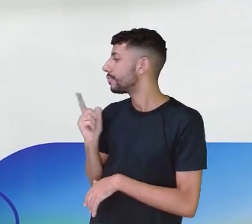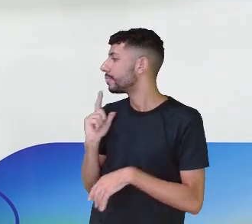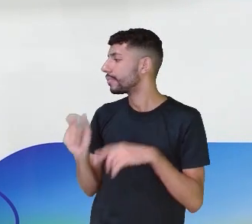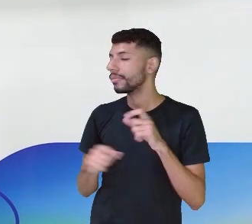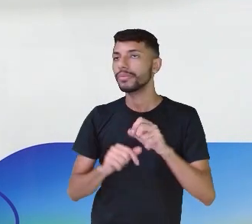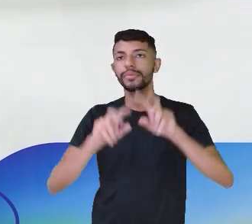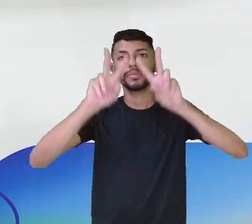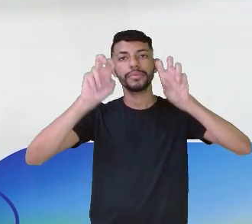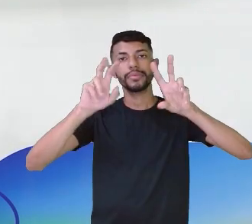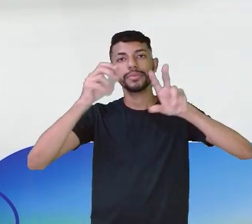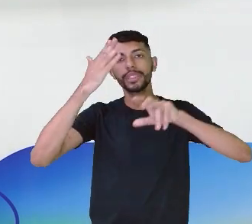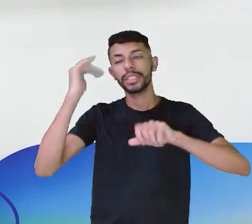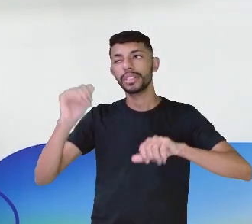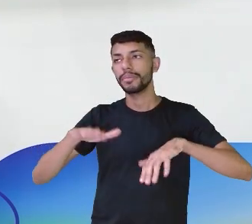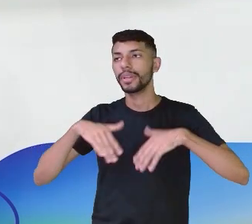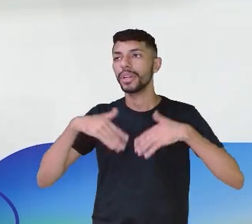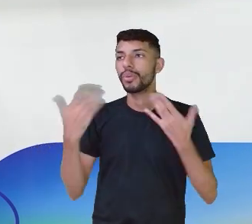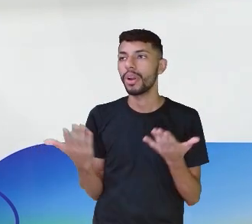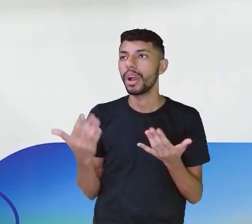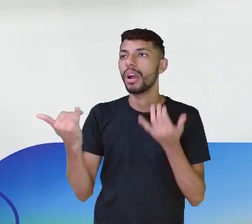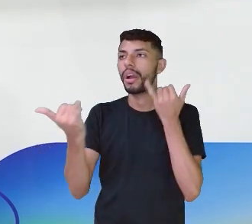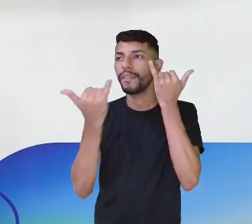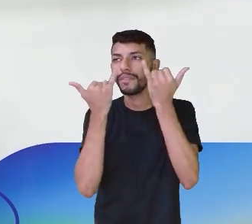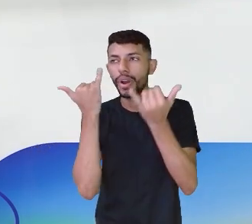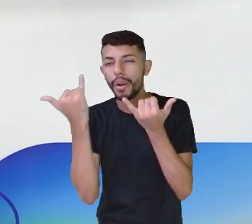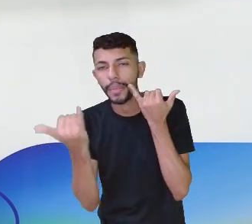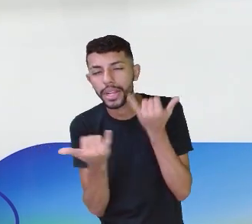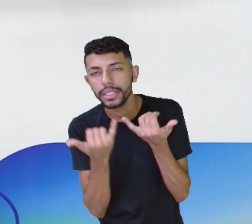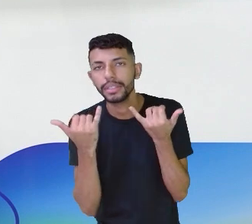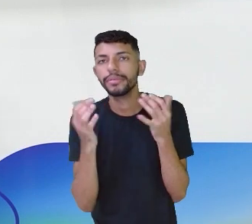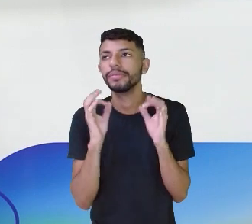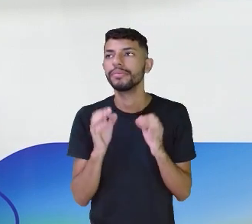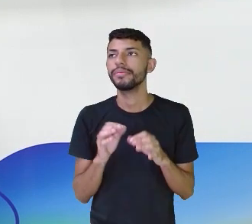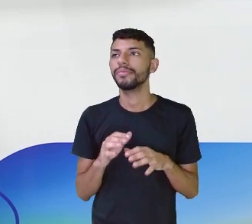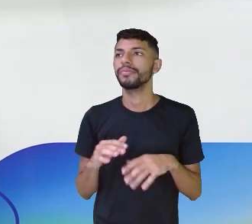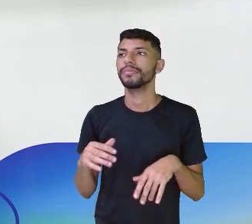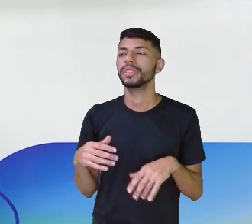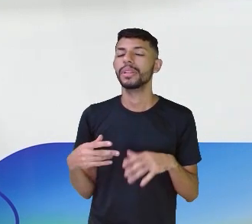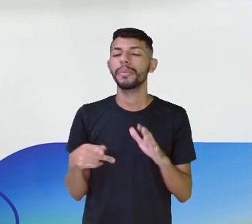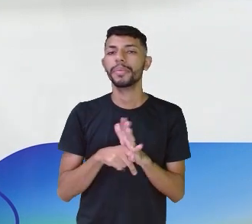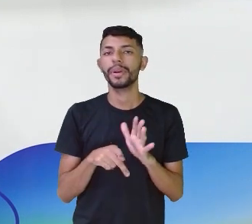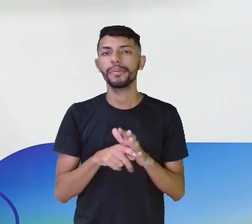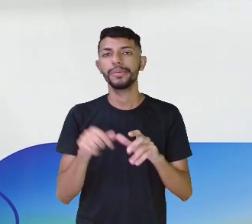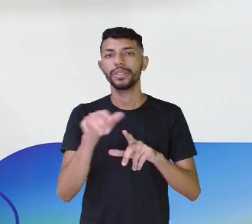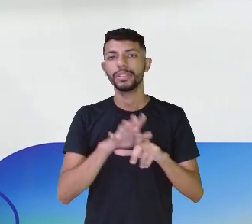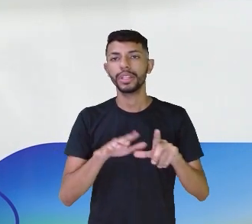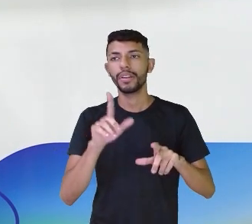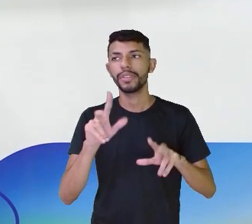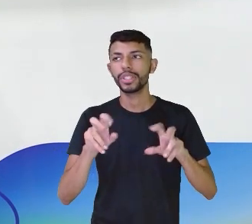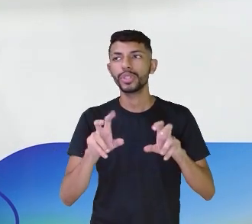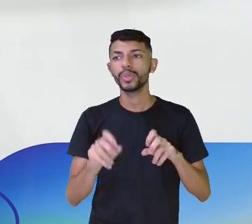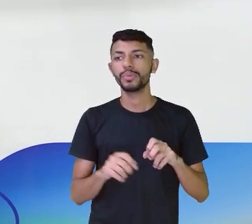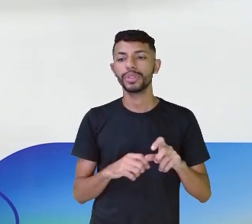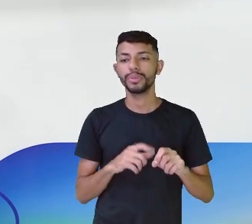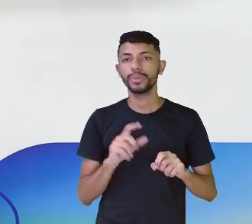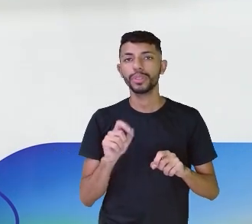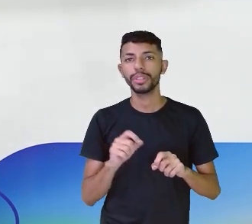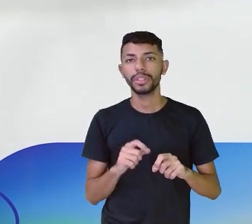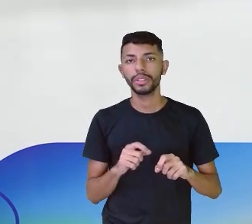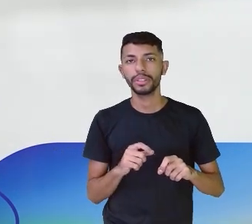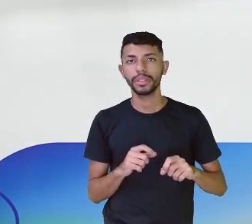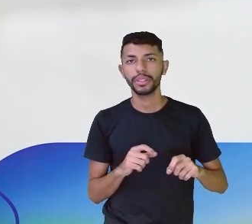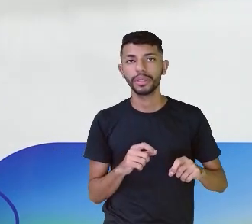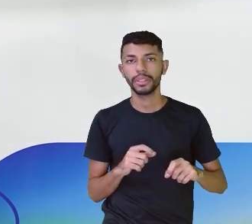saber do que se trata a informação, aquela informação do meu gráfico, ela é de quê? É sobre o quê?